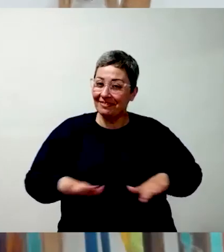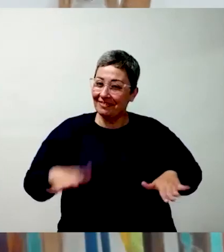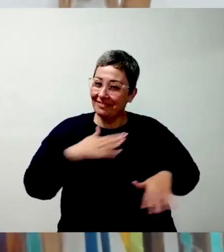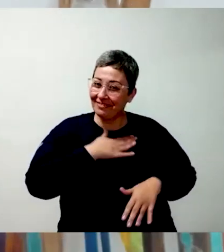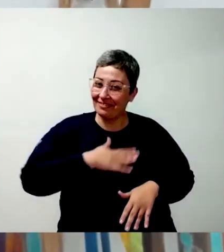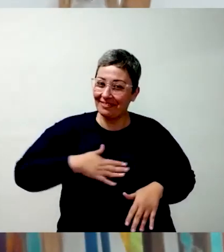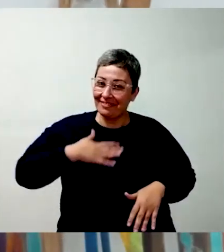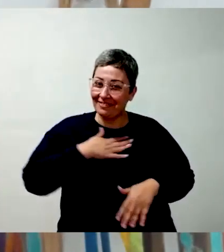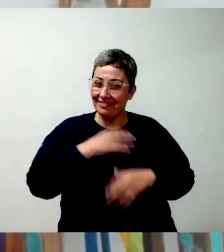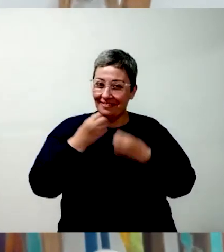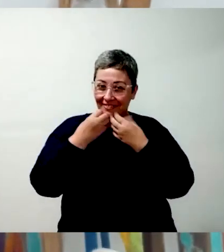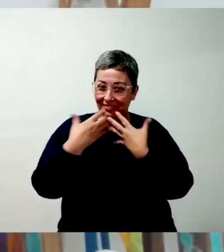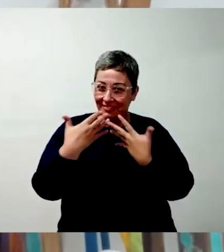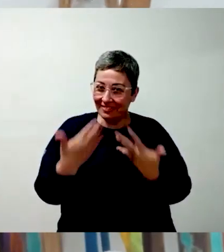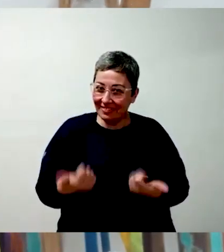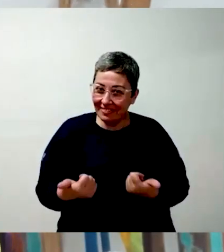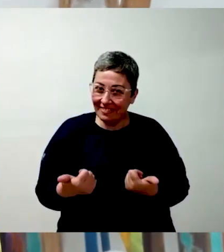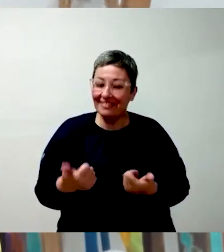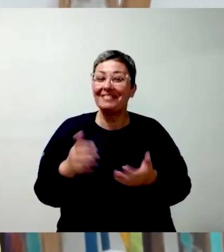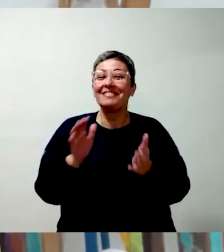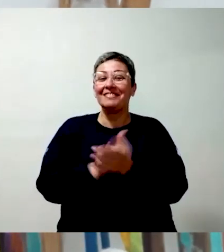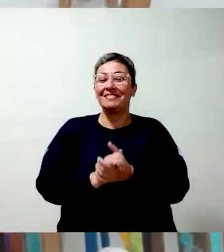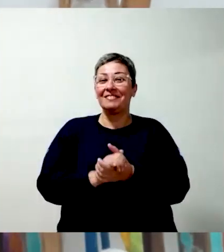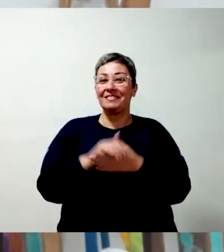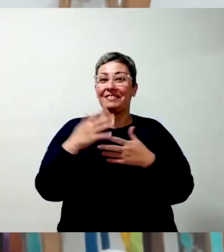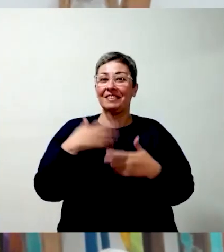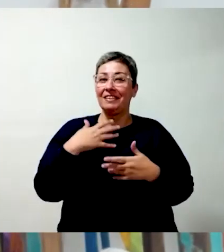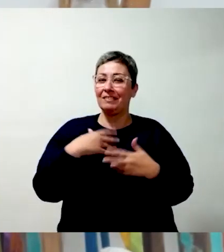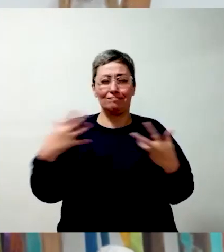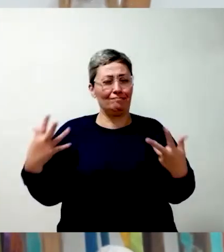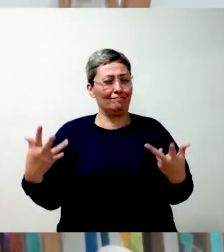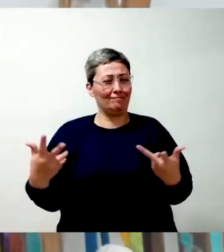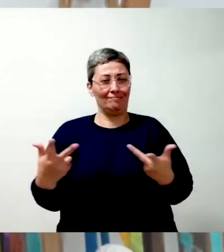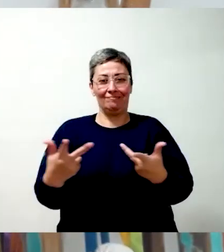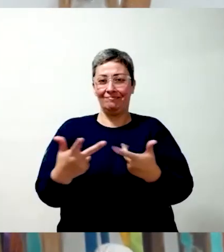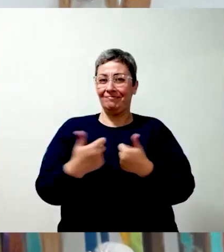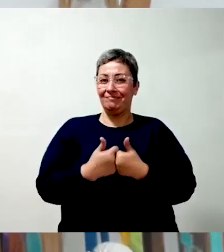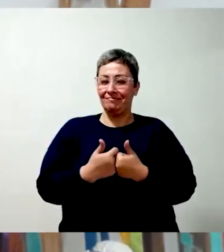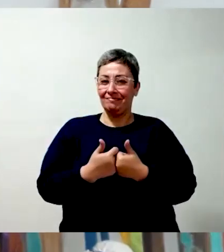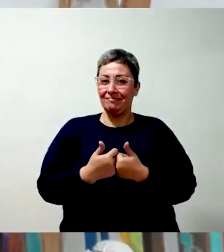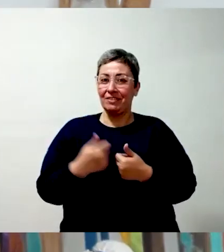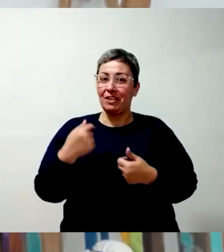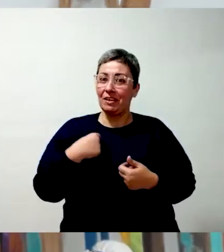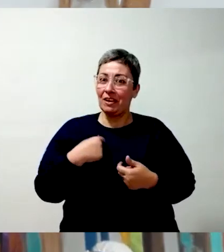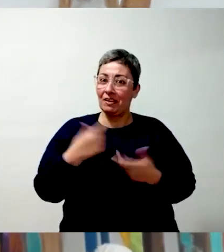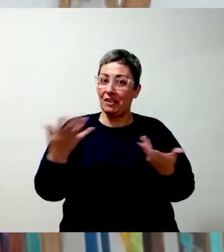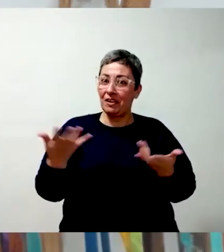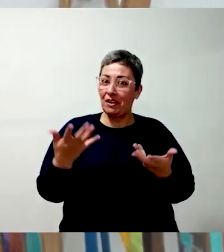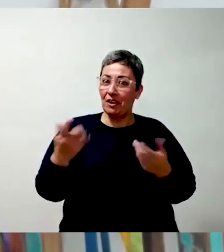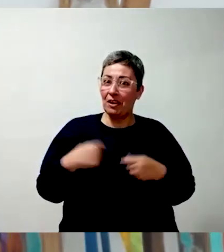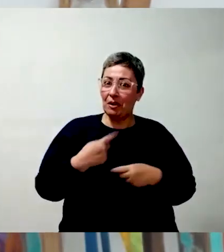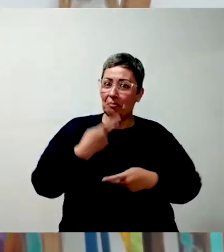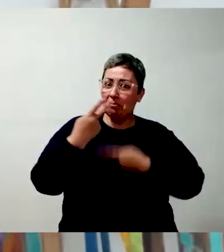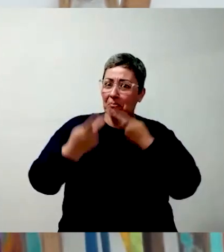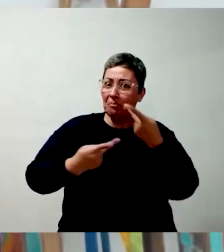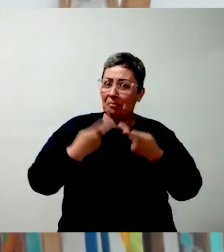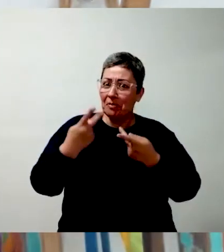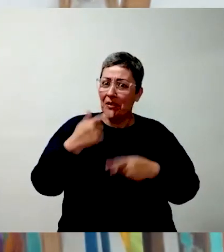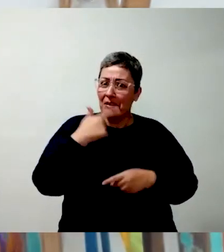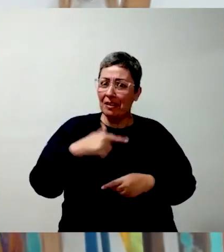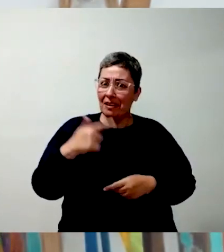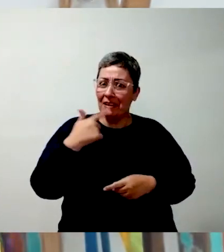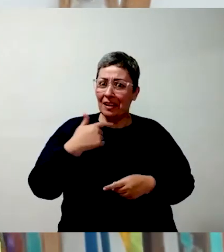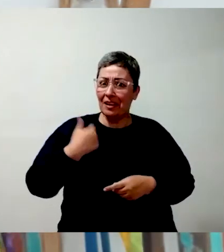Hola, niños queridos, ¿cómo están? ¡Qué cosa maravillosa! Estamos hablando